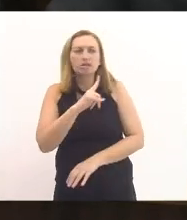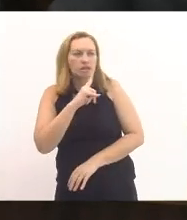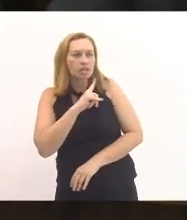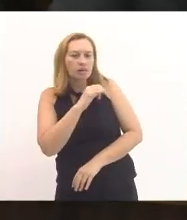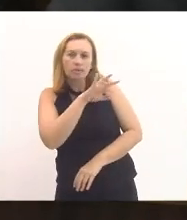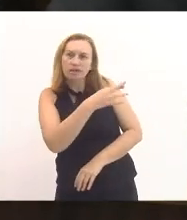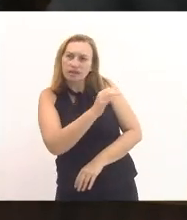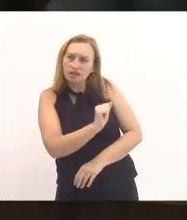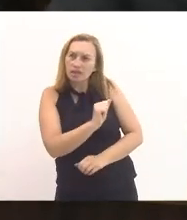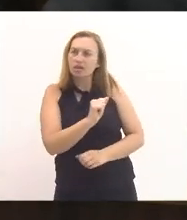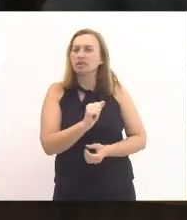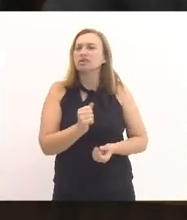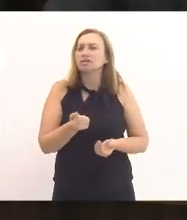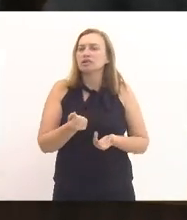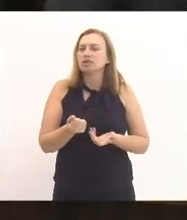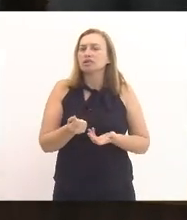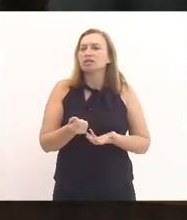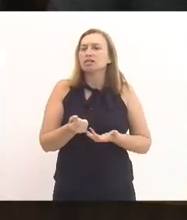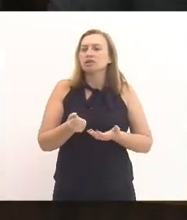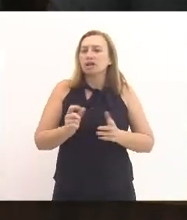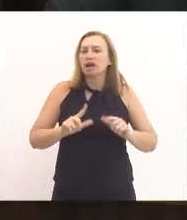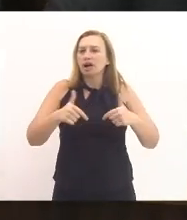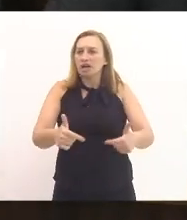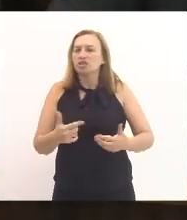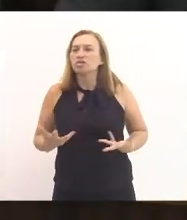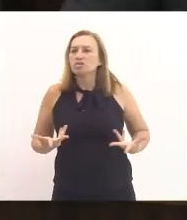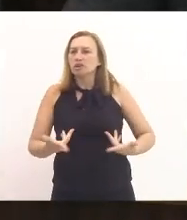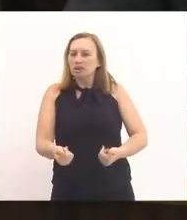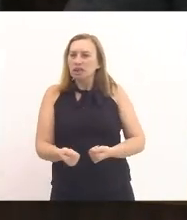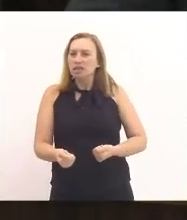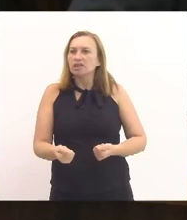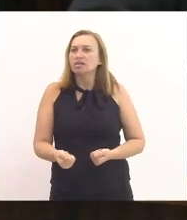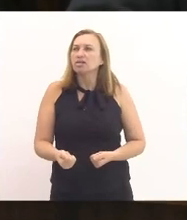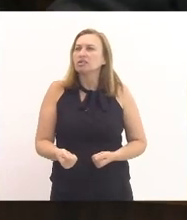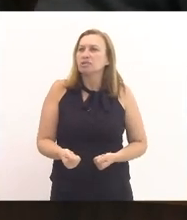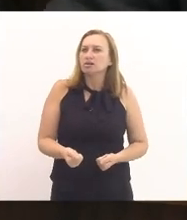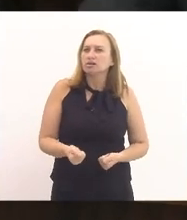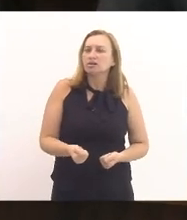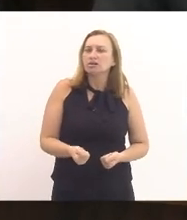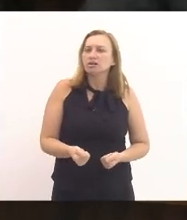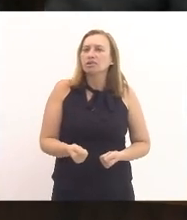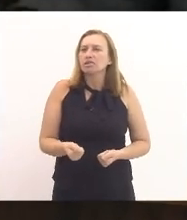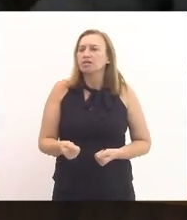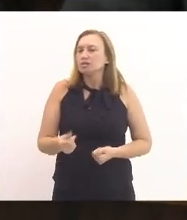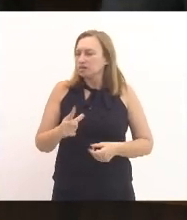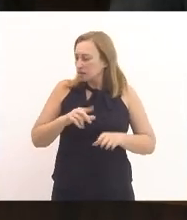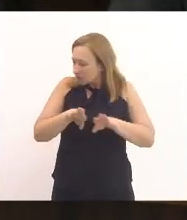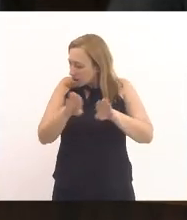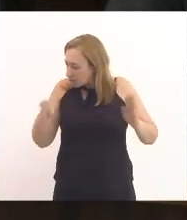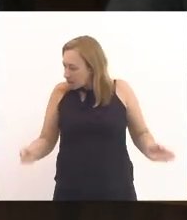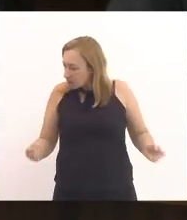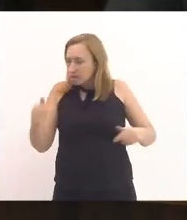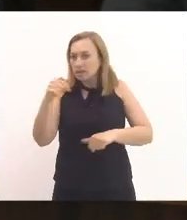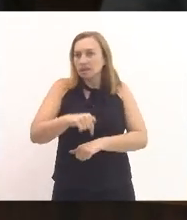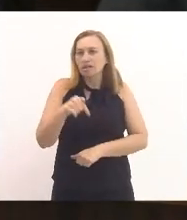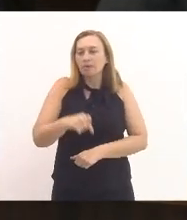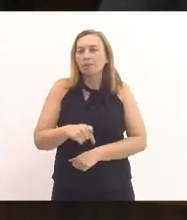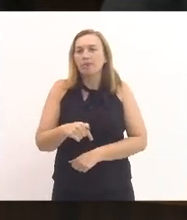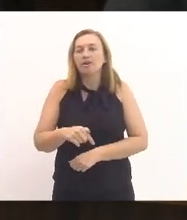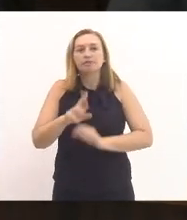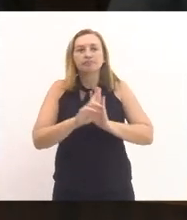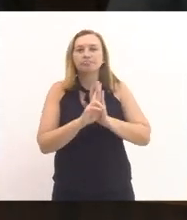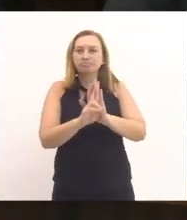intermediou isso aqui com uma estria não acho que vocês têm aqui na também na nossa mesa que composta aqui